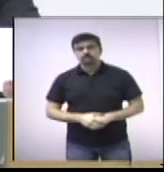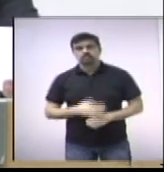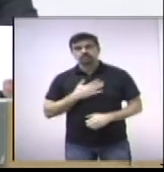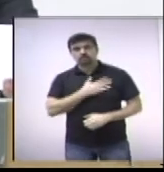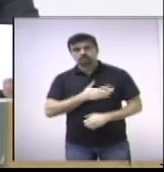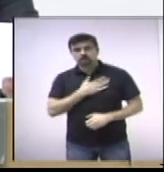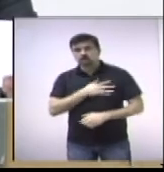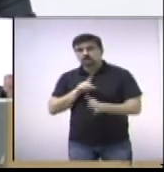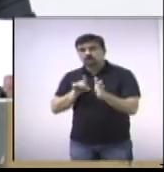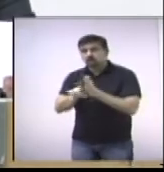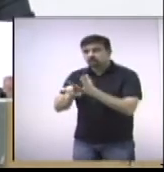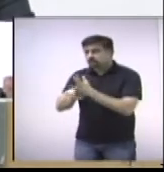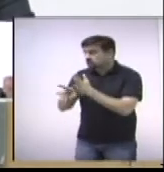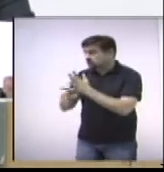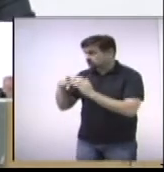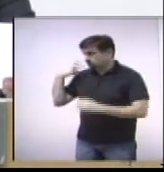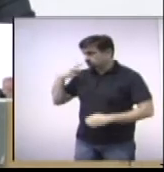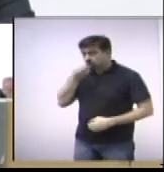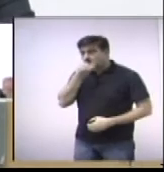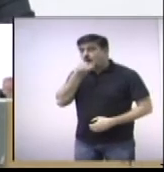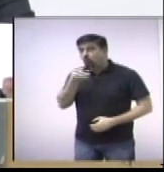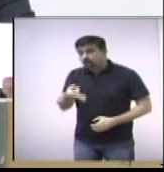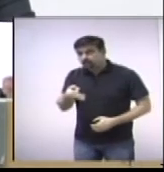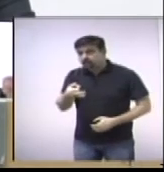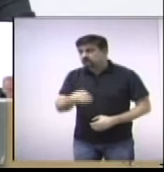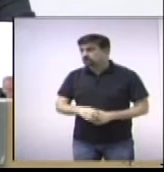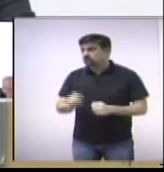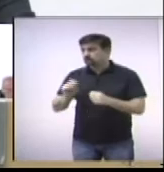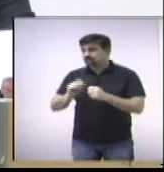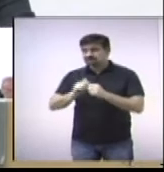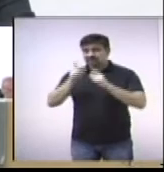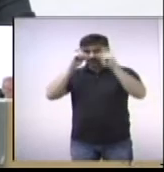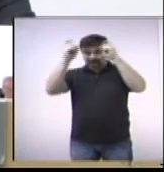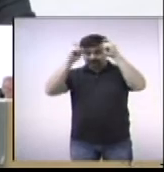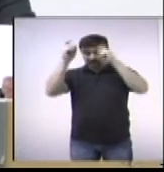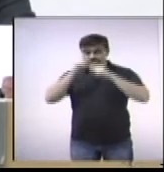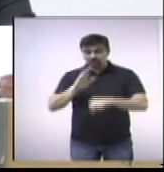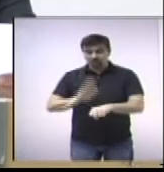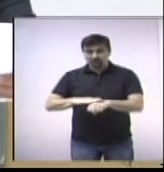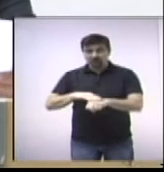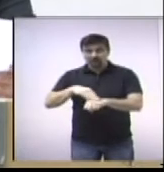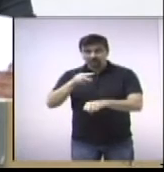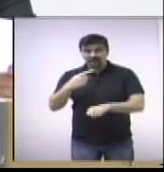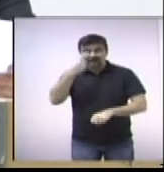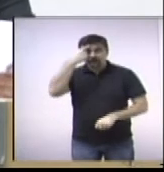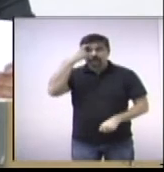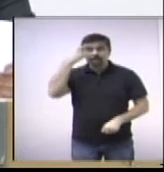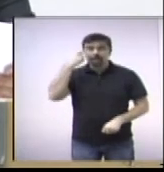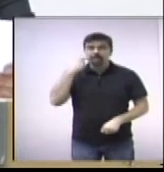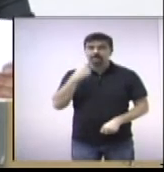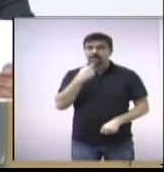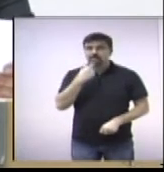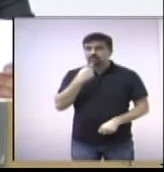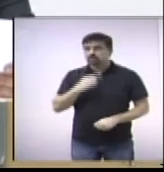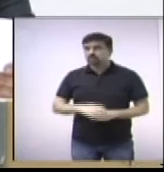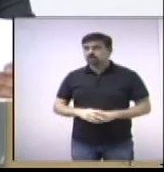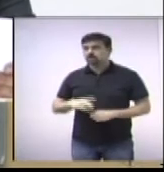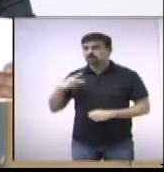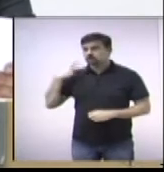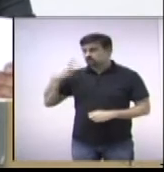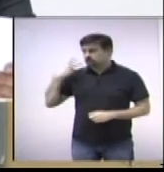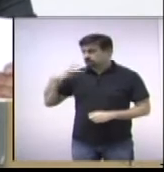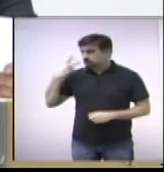de consultar os nobres vereadores para a prorrogação da sessão por mais 30 minutos. Os